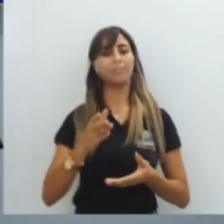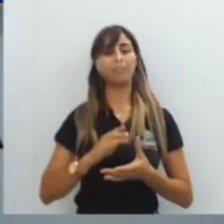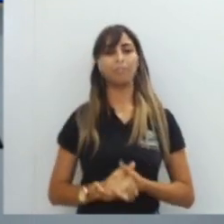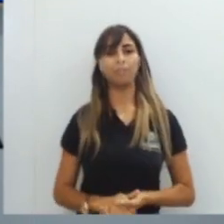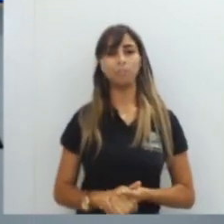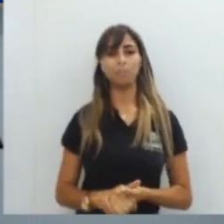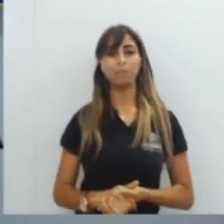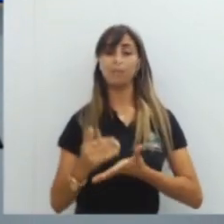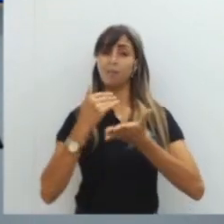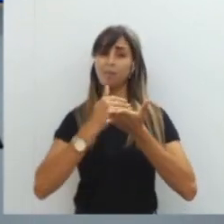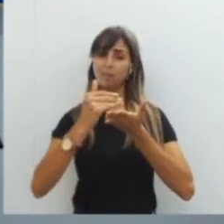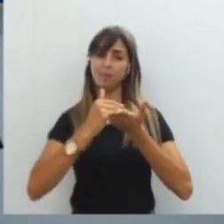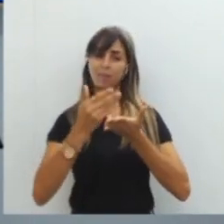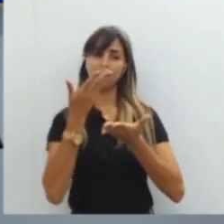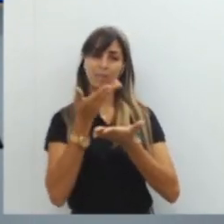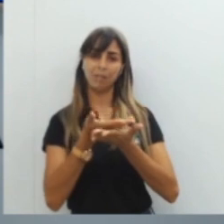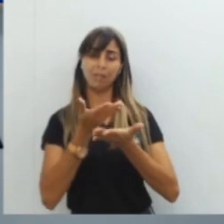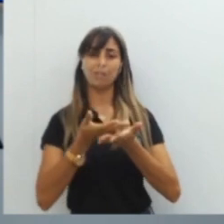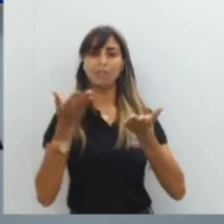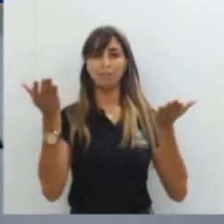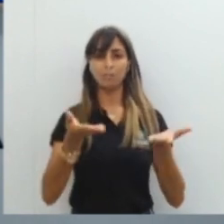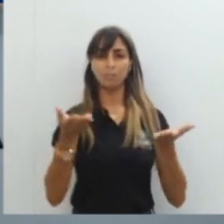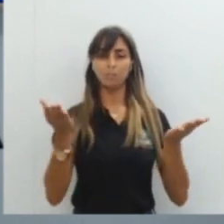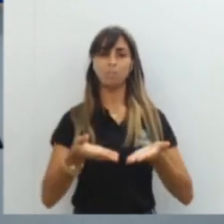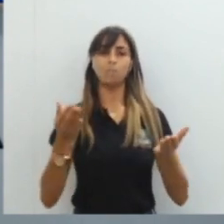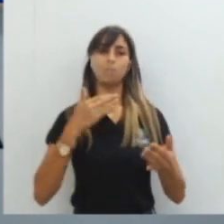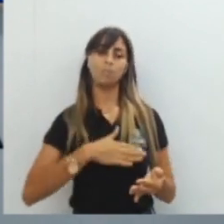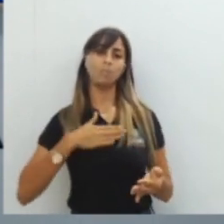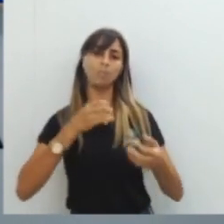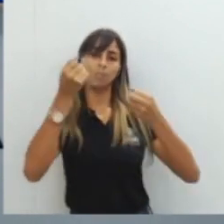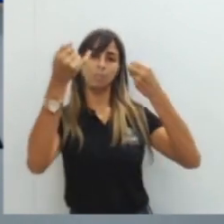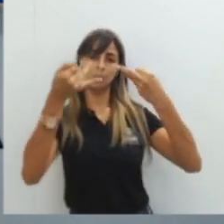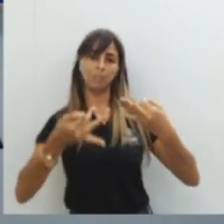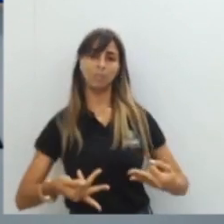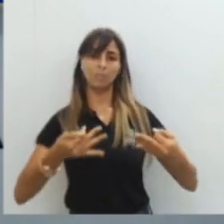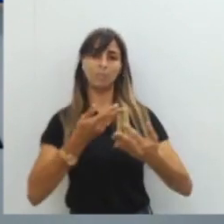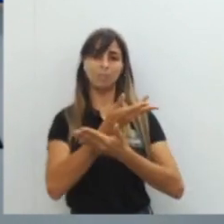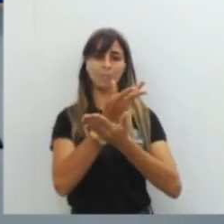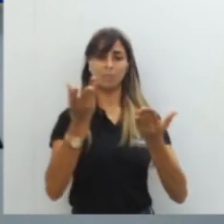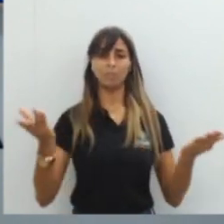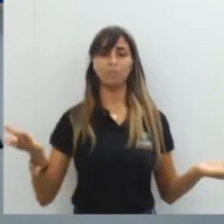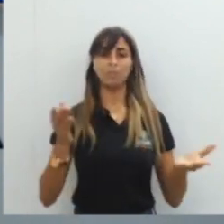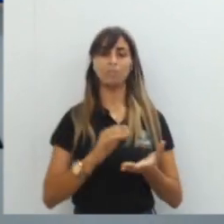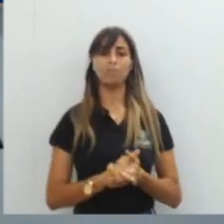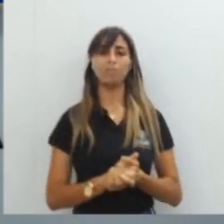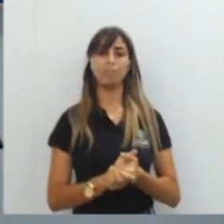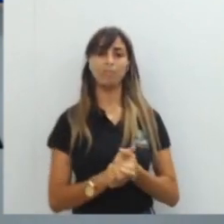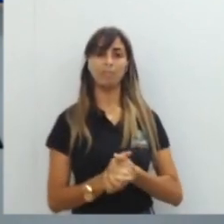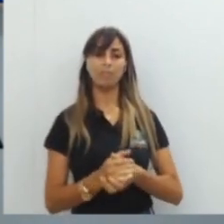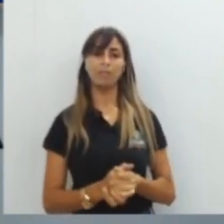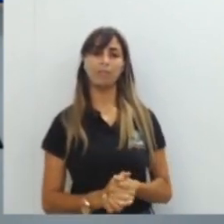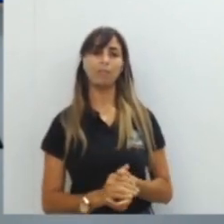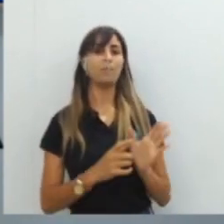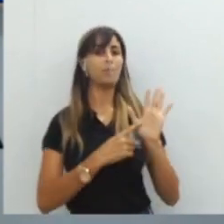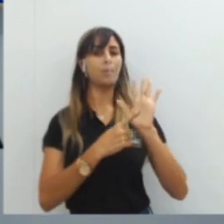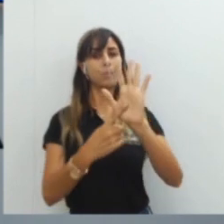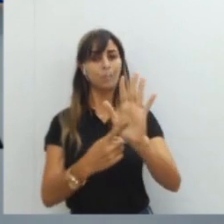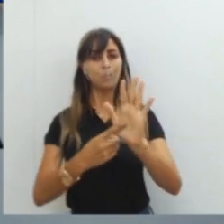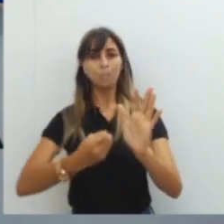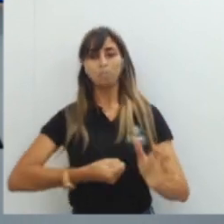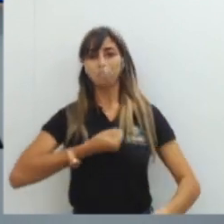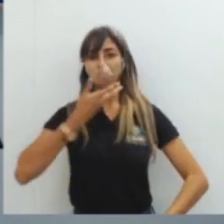E para iniciar a nossa aula de hoje, eu gostaria de explicar para vocês, na verdade, eu gostaria de trazer uma inspiração para nossa